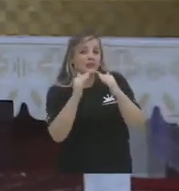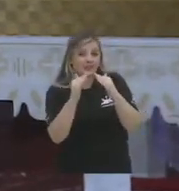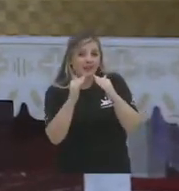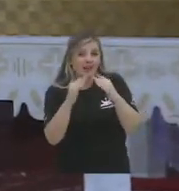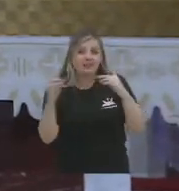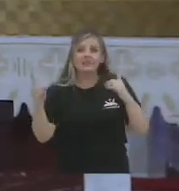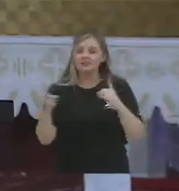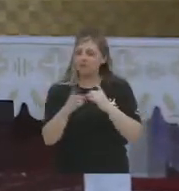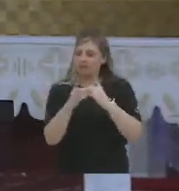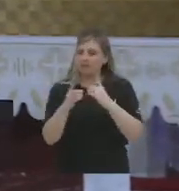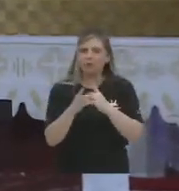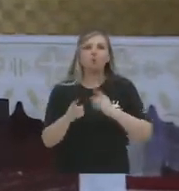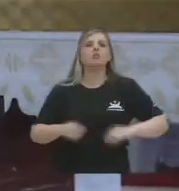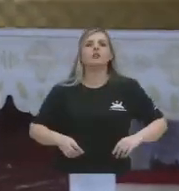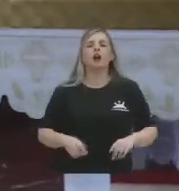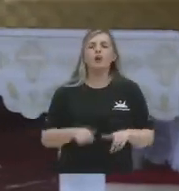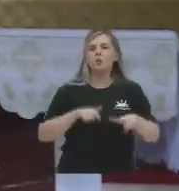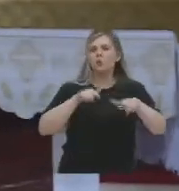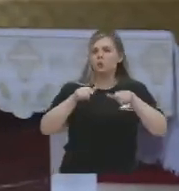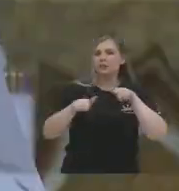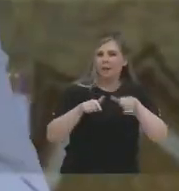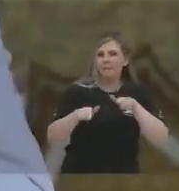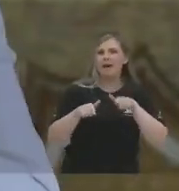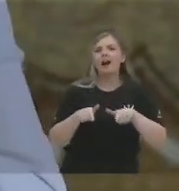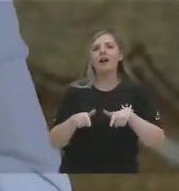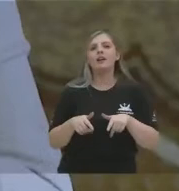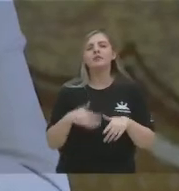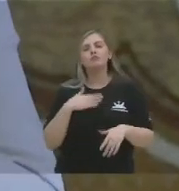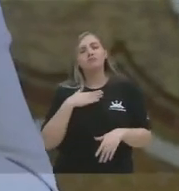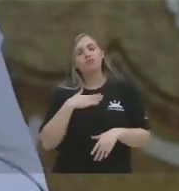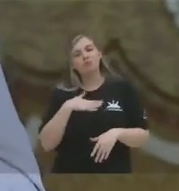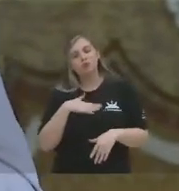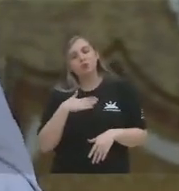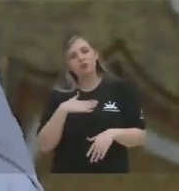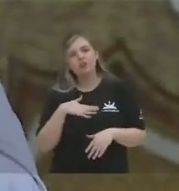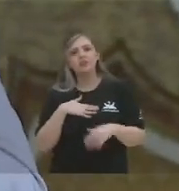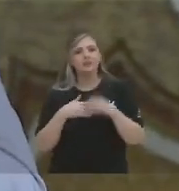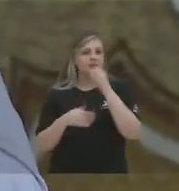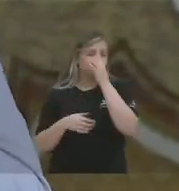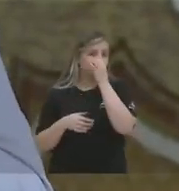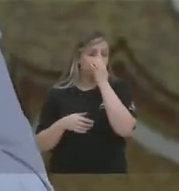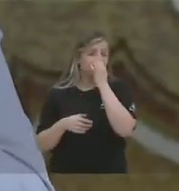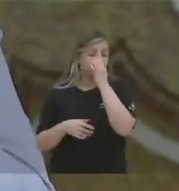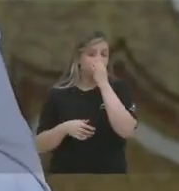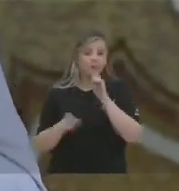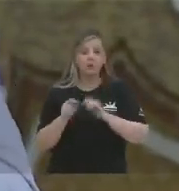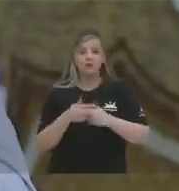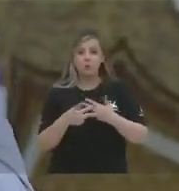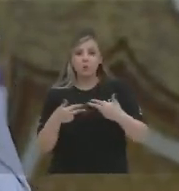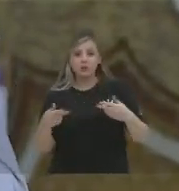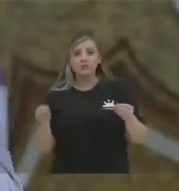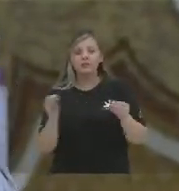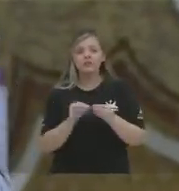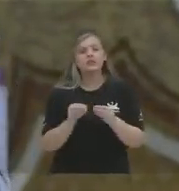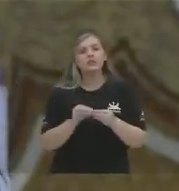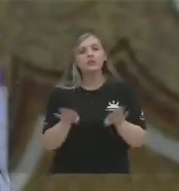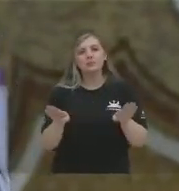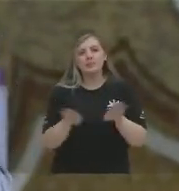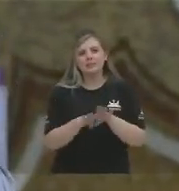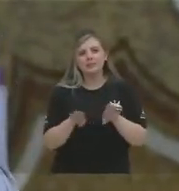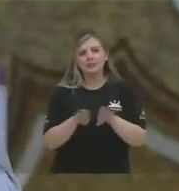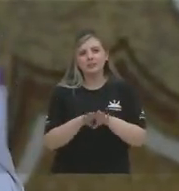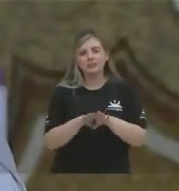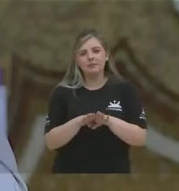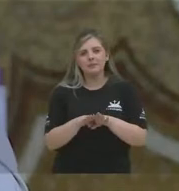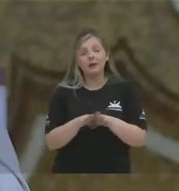no seu trabalho, enfim, no seu descanso, naquilo que estão fazendo, mas também dando um tempo para